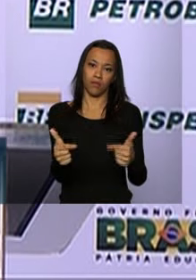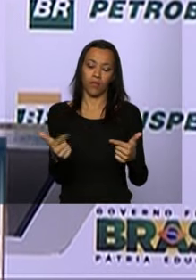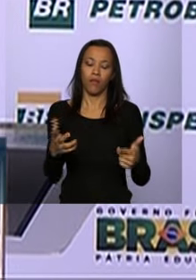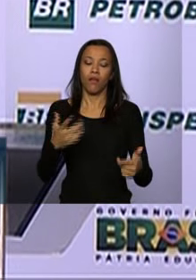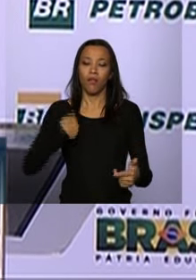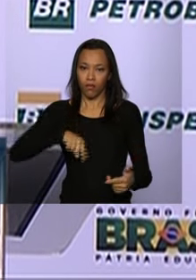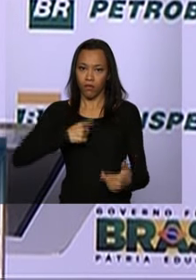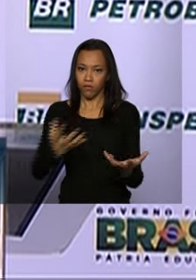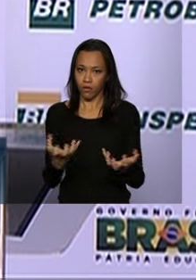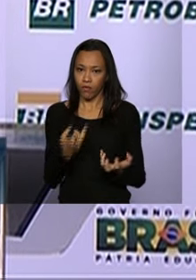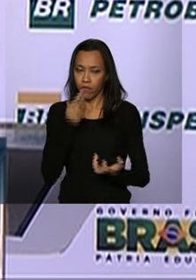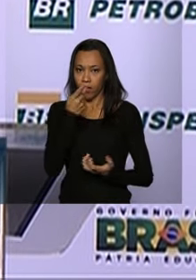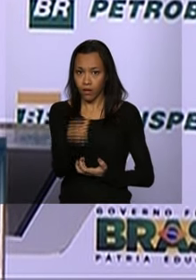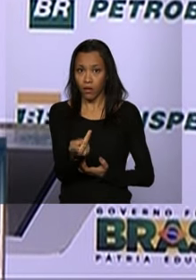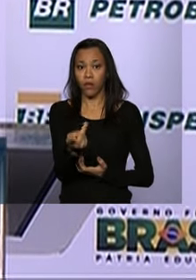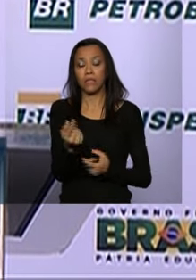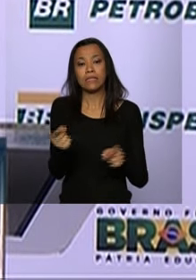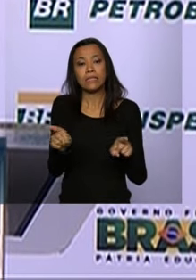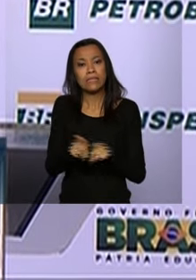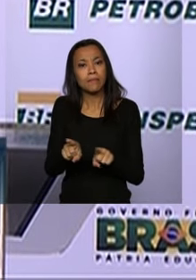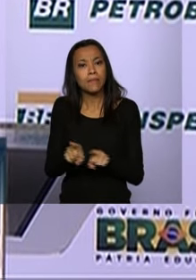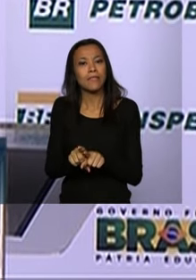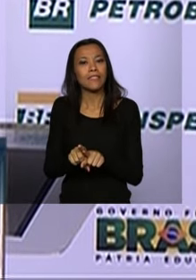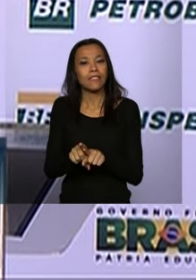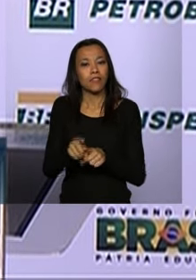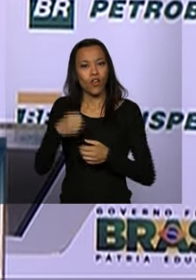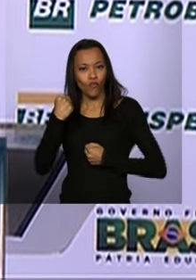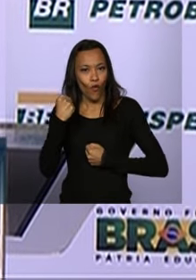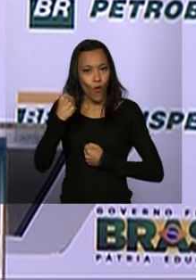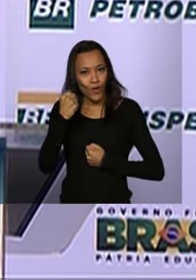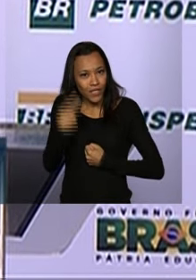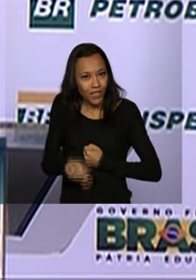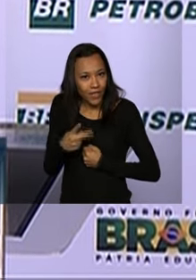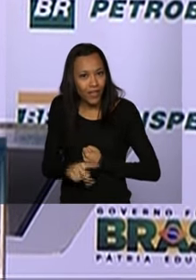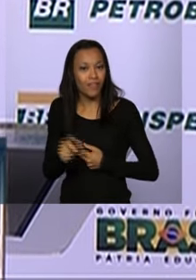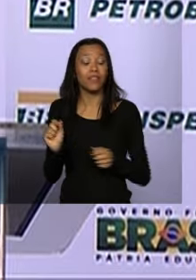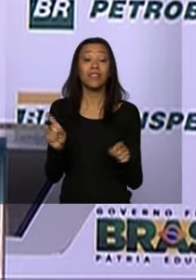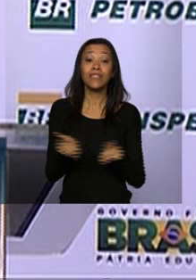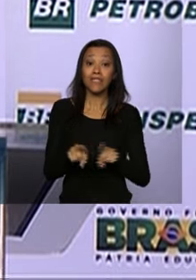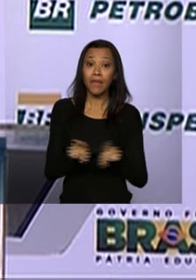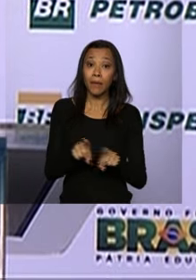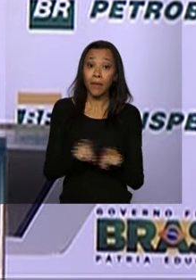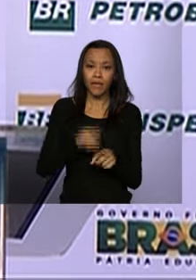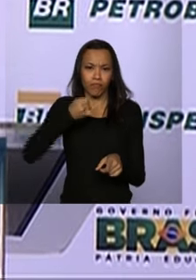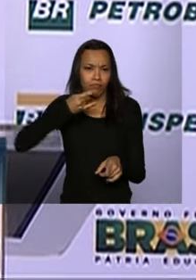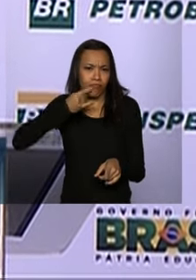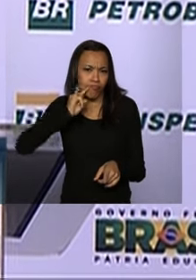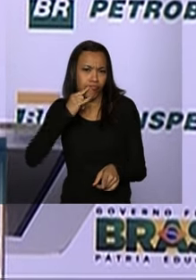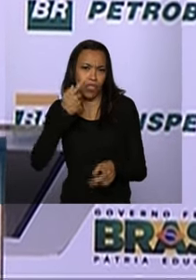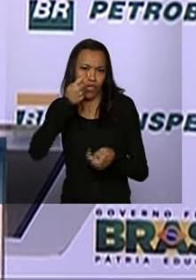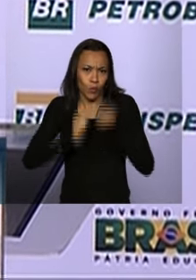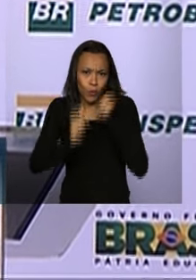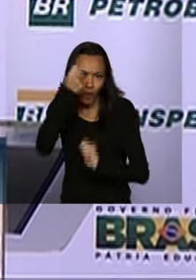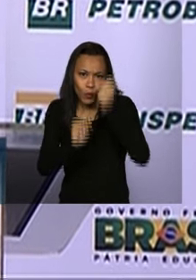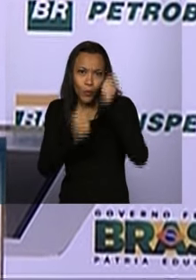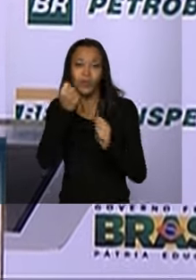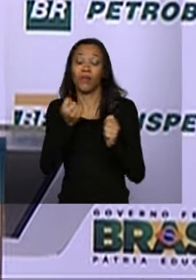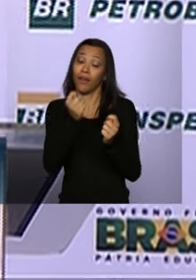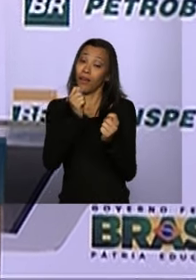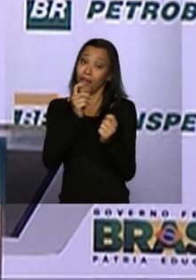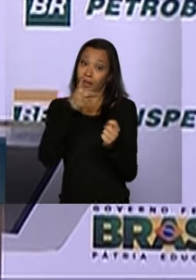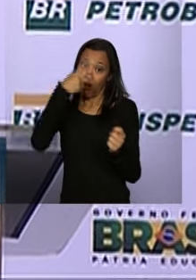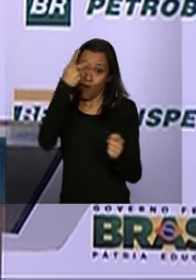Queremos dizer que, além dos melhores forrozeiros e produtores de cachaça, os pernambucanos são